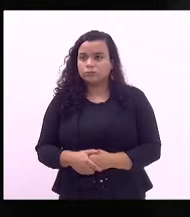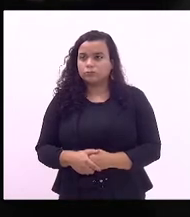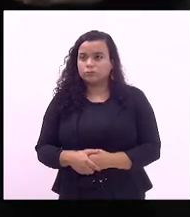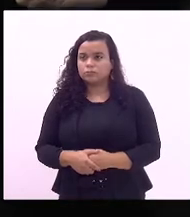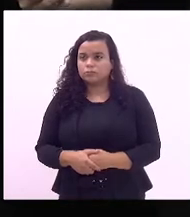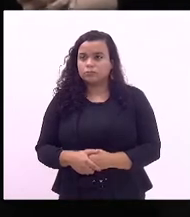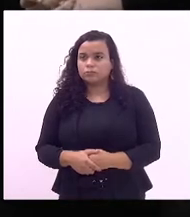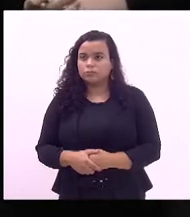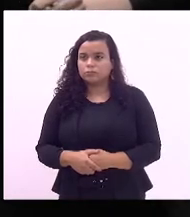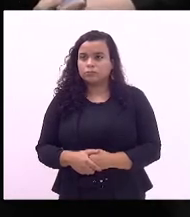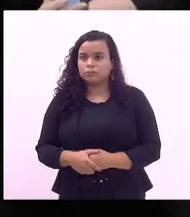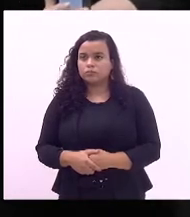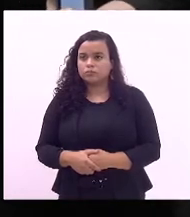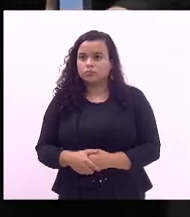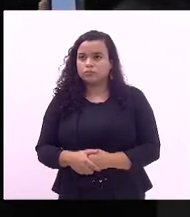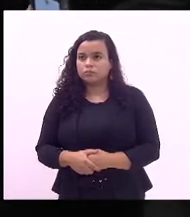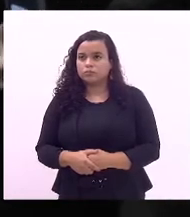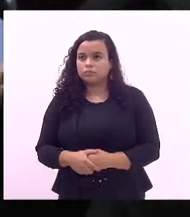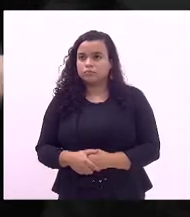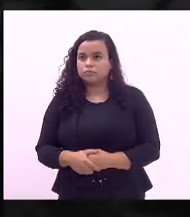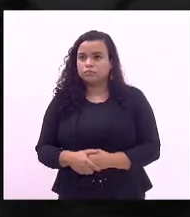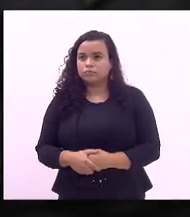você quer